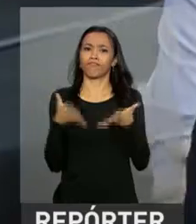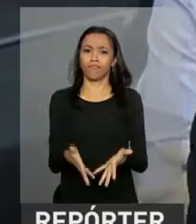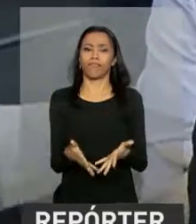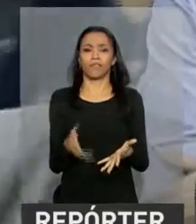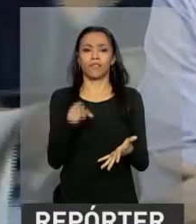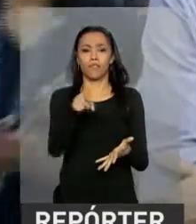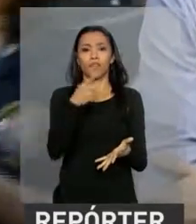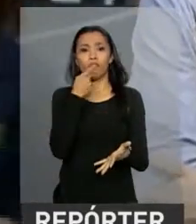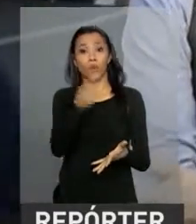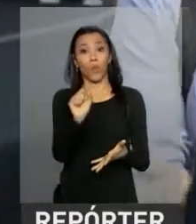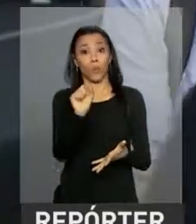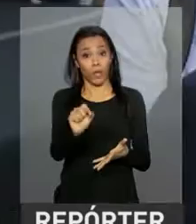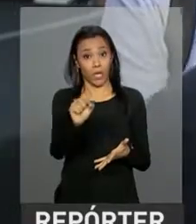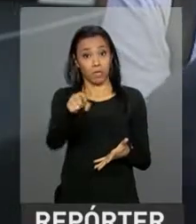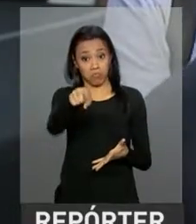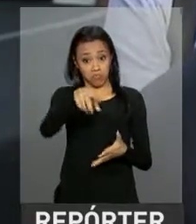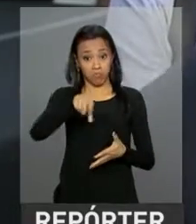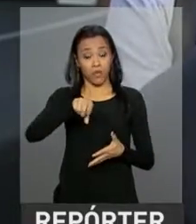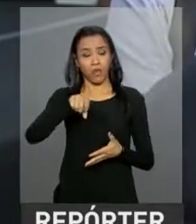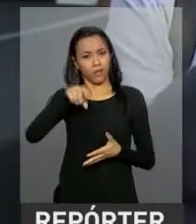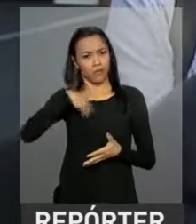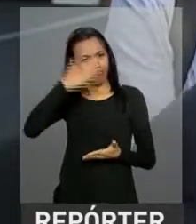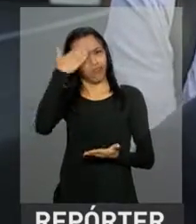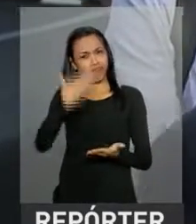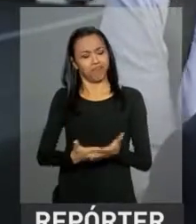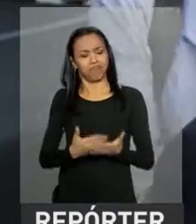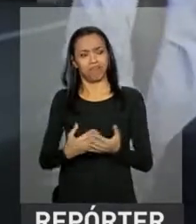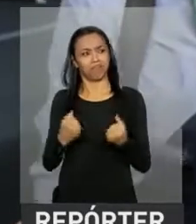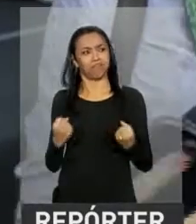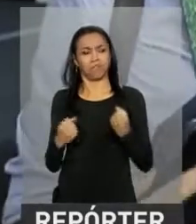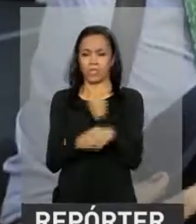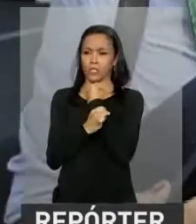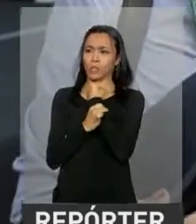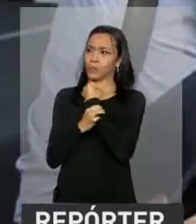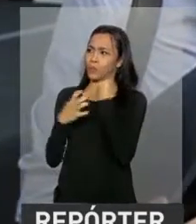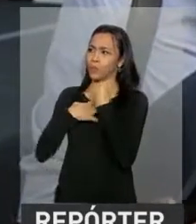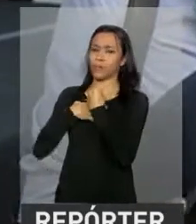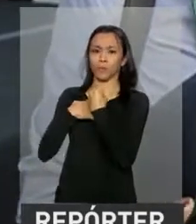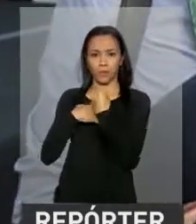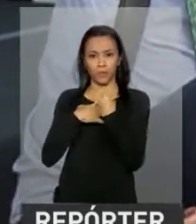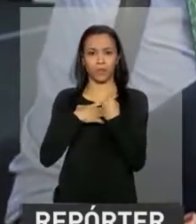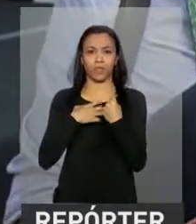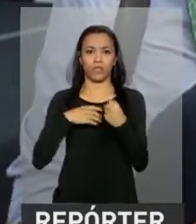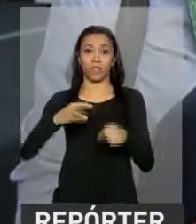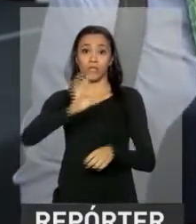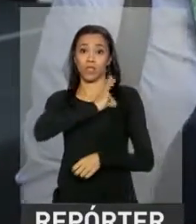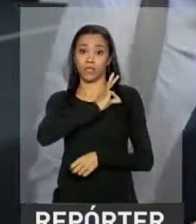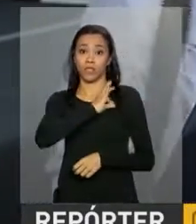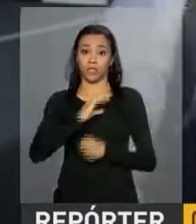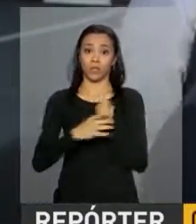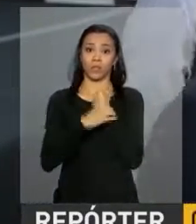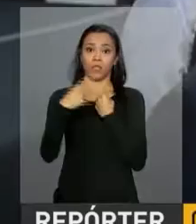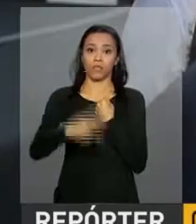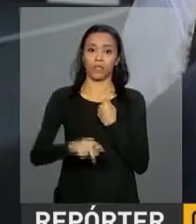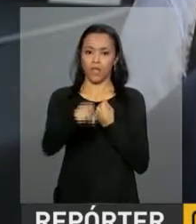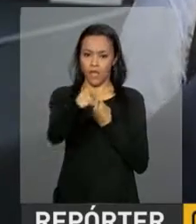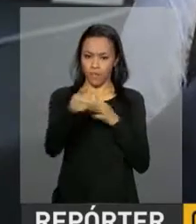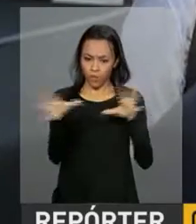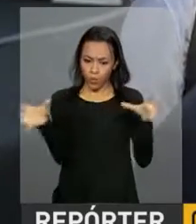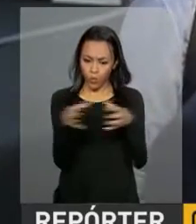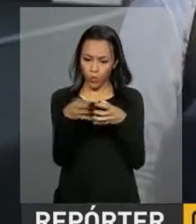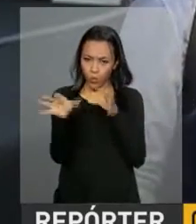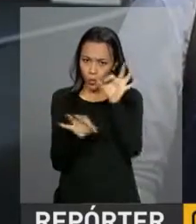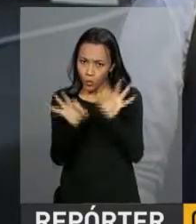Rio e disse que está confiante em relação à segurança das Olimpíadas. O esquema de segurança montado para os